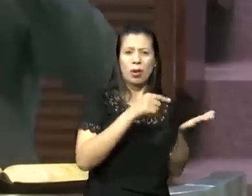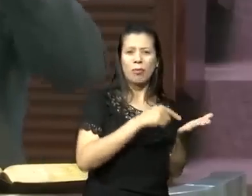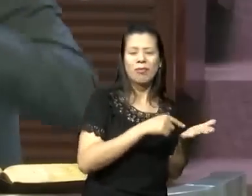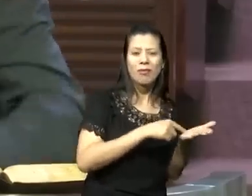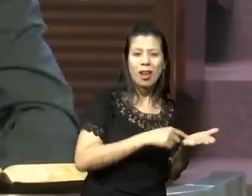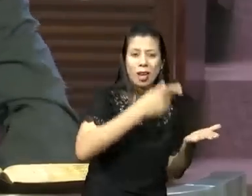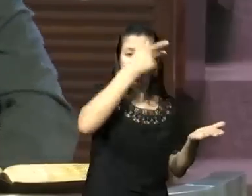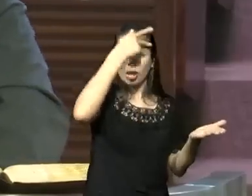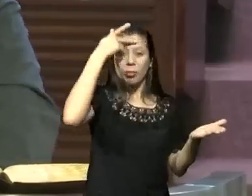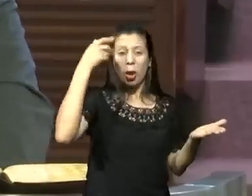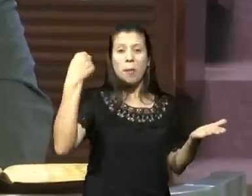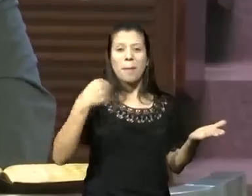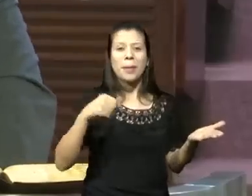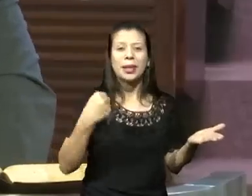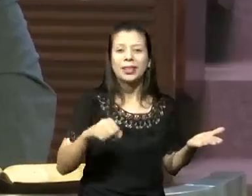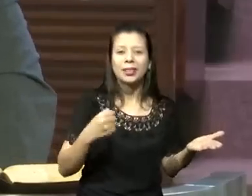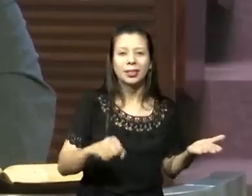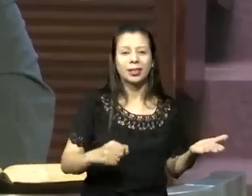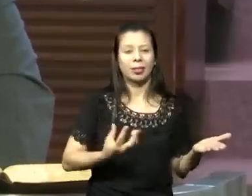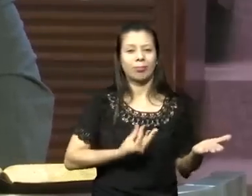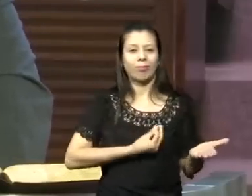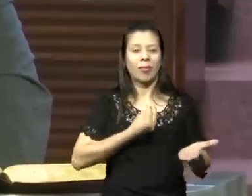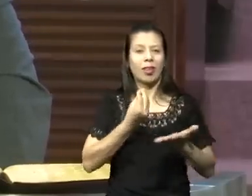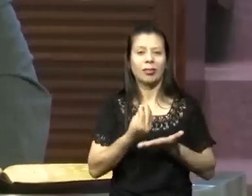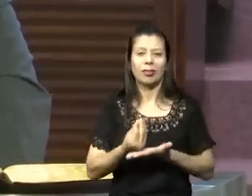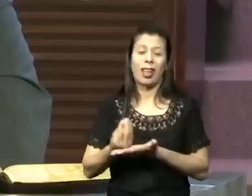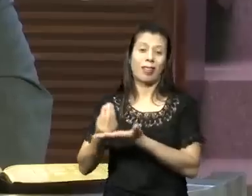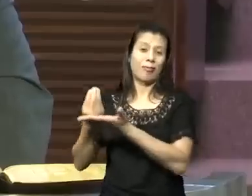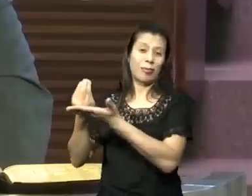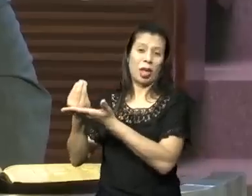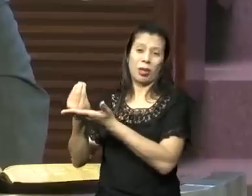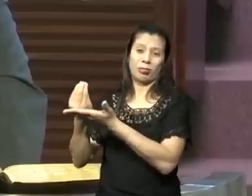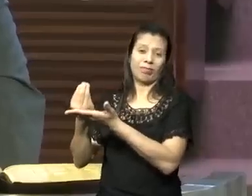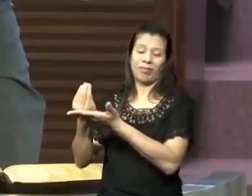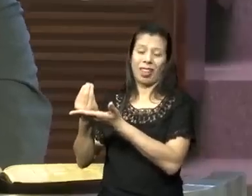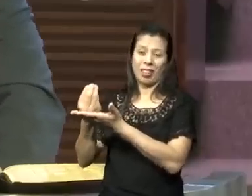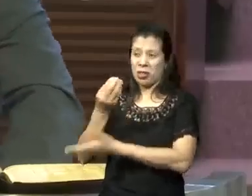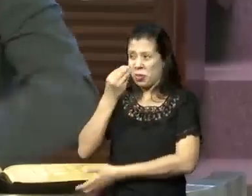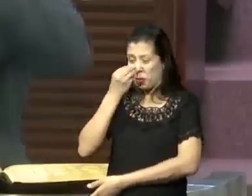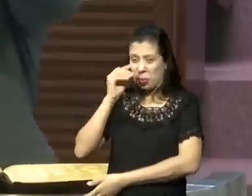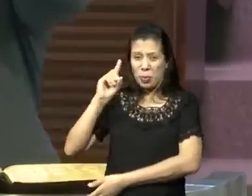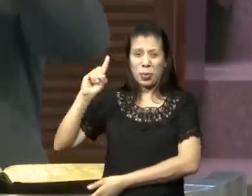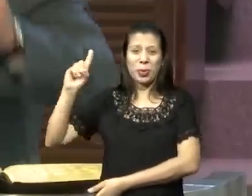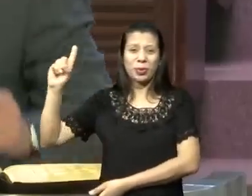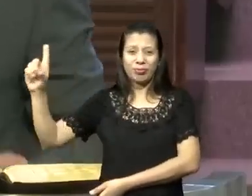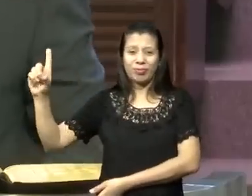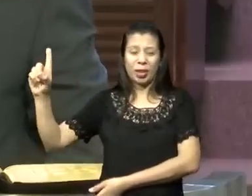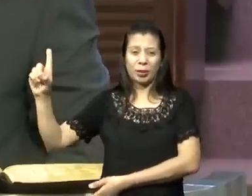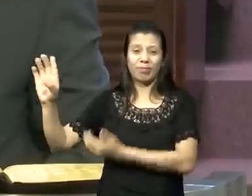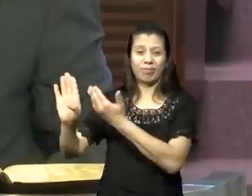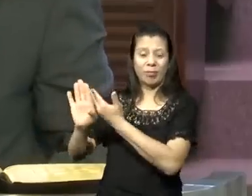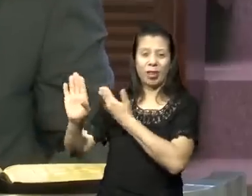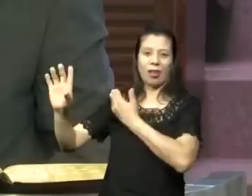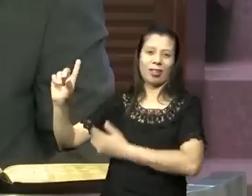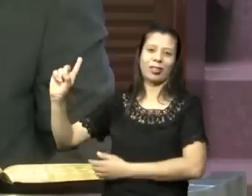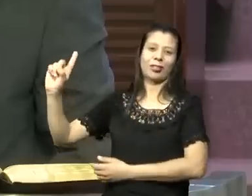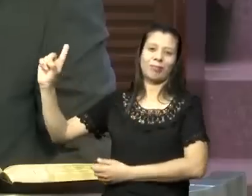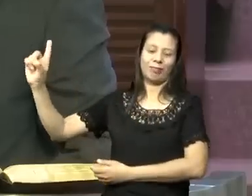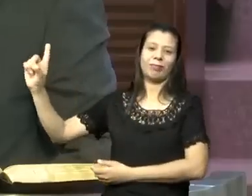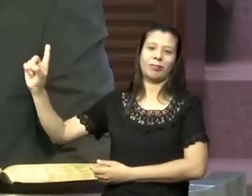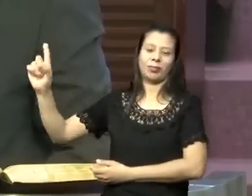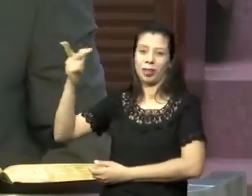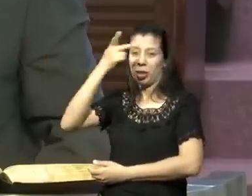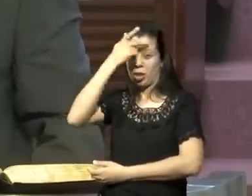vou retirar-me ah queridos irmãos quem aceita Jesus torna-se filho de Deus quem